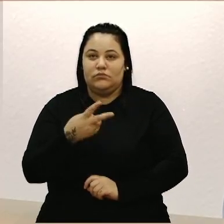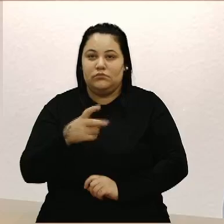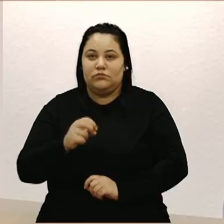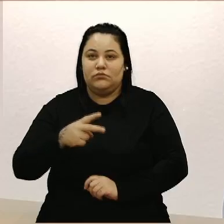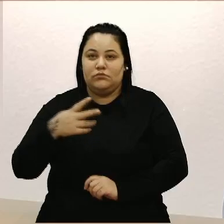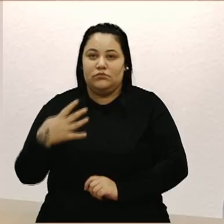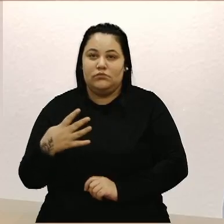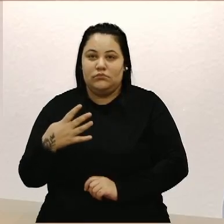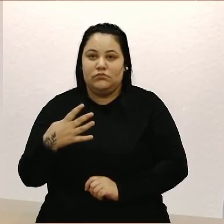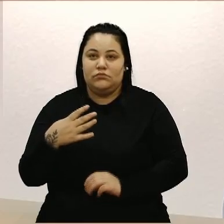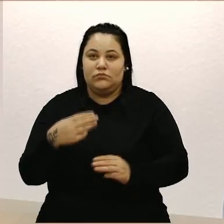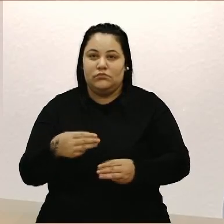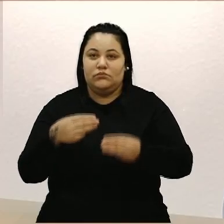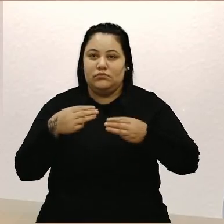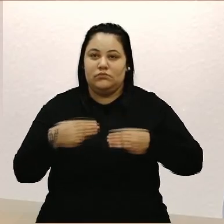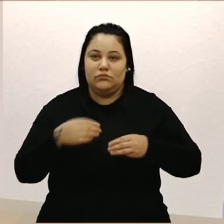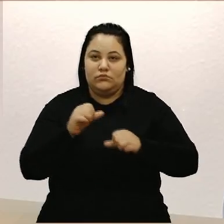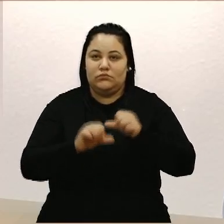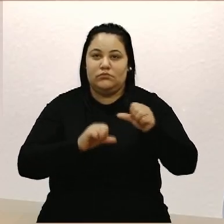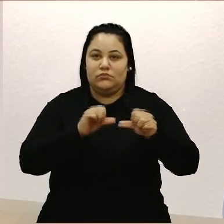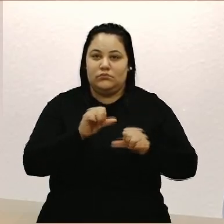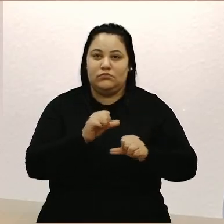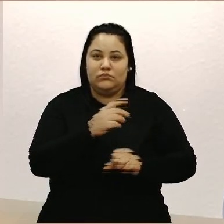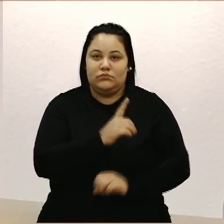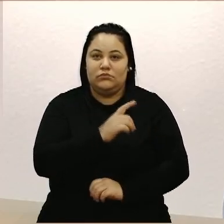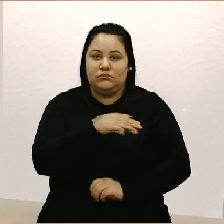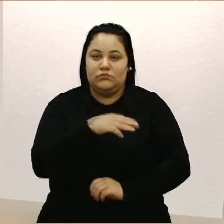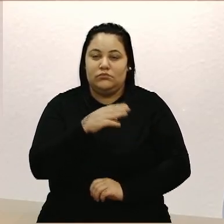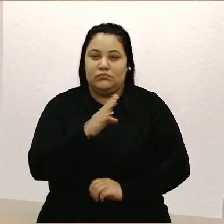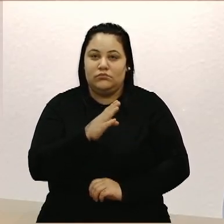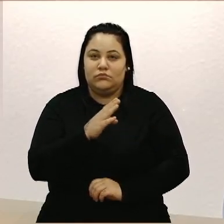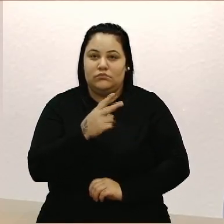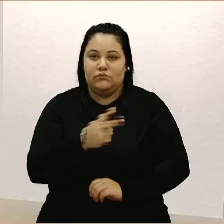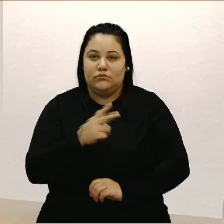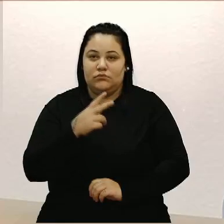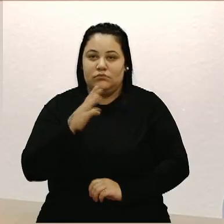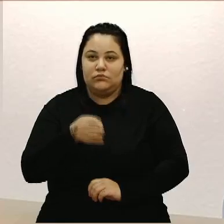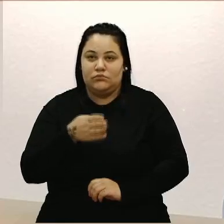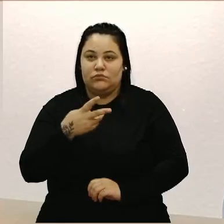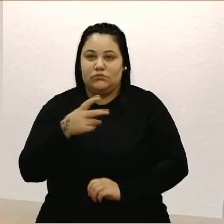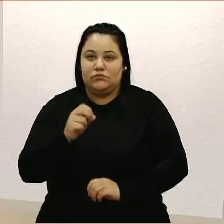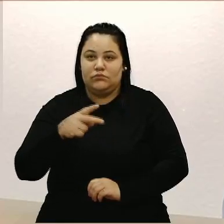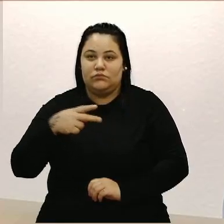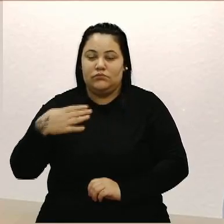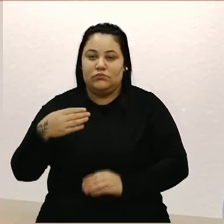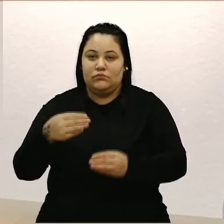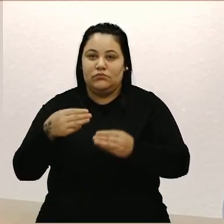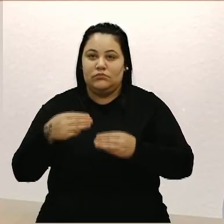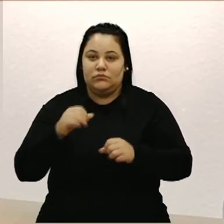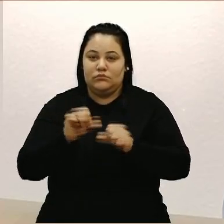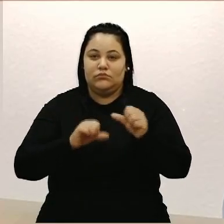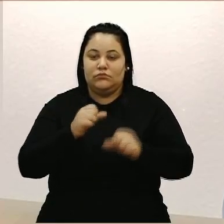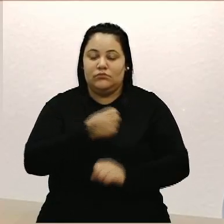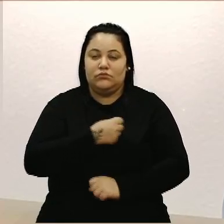1/2024, emenda modificativa EM 2/2024, emenda modificativa